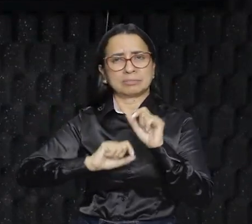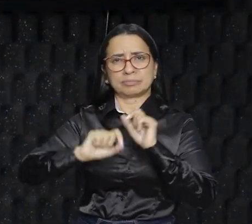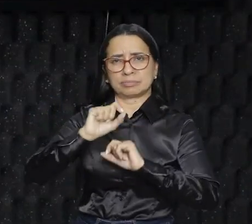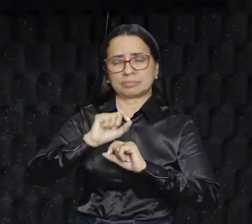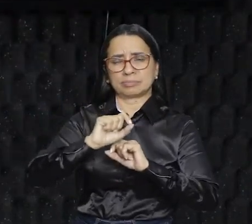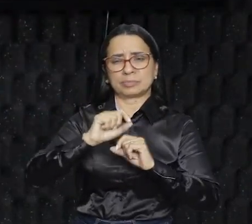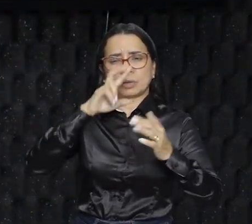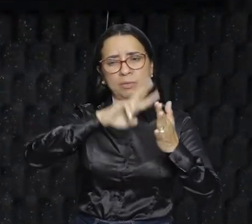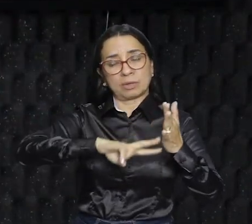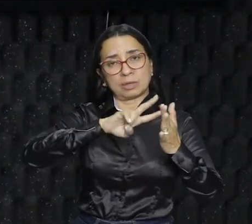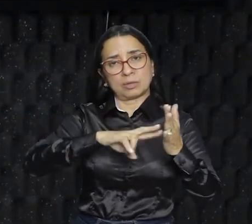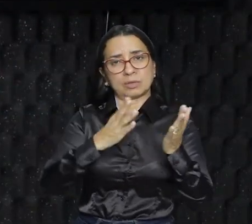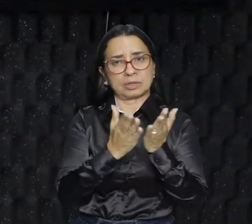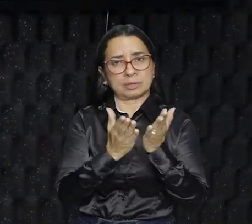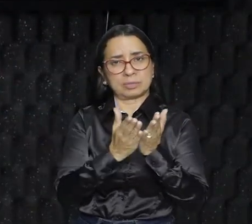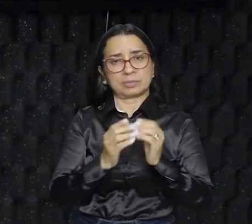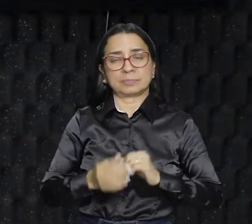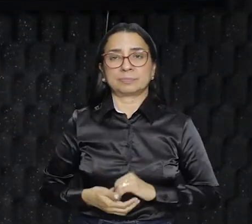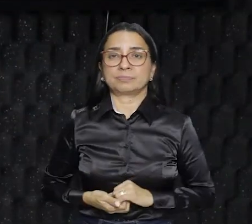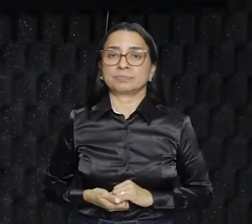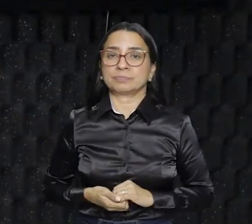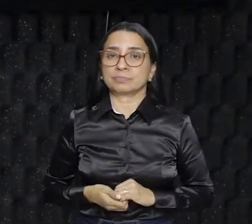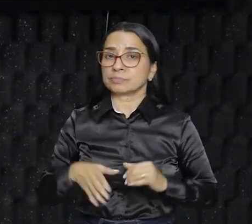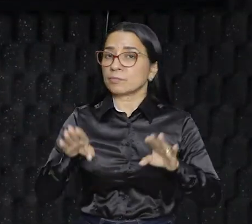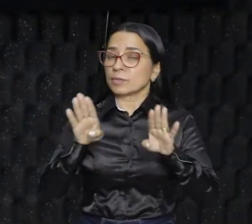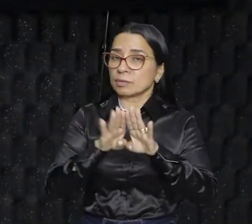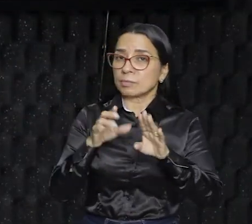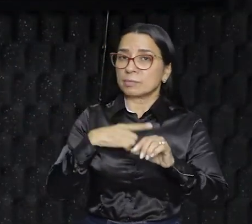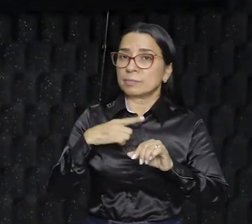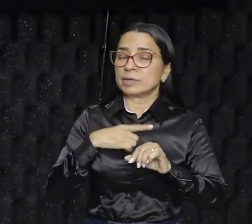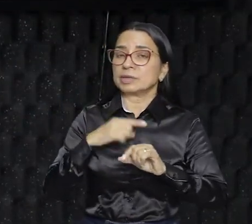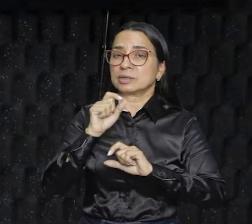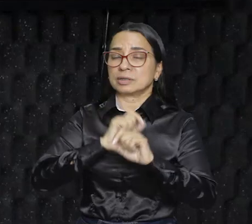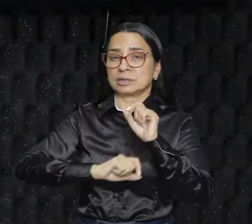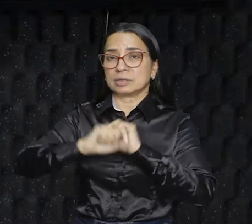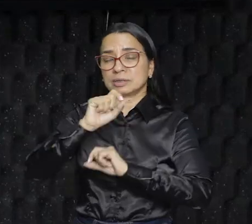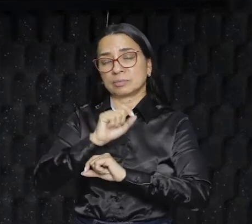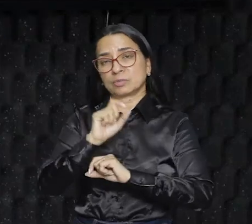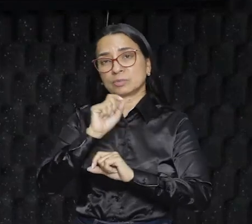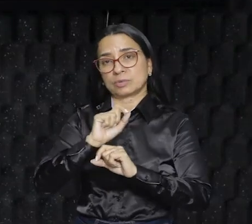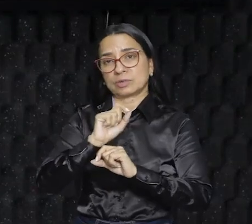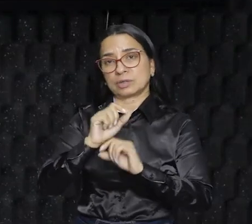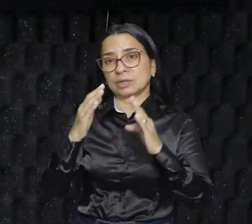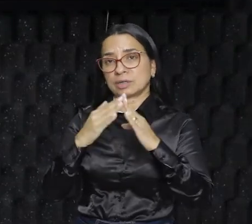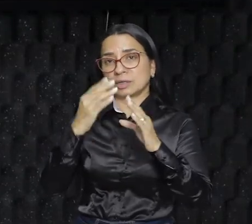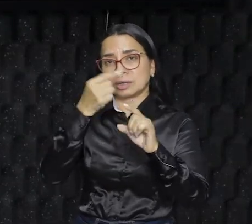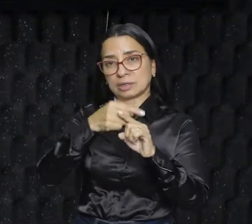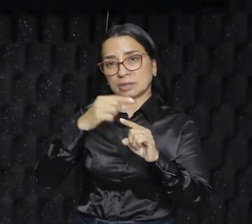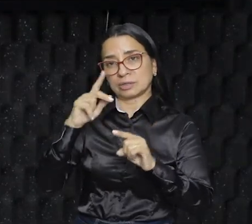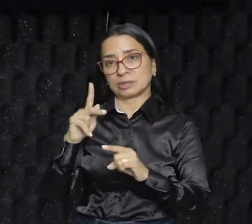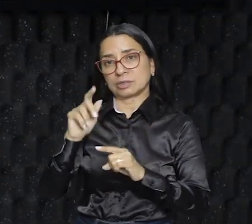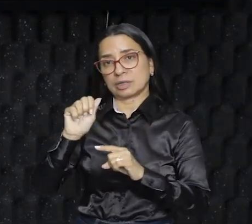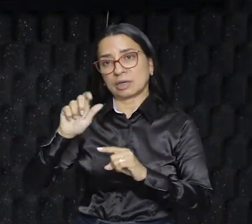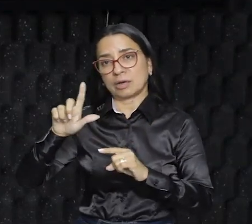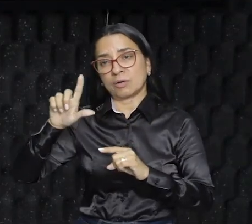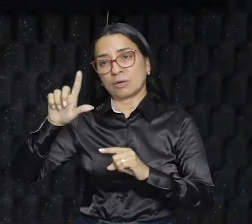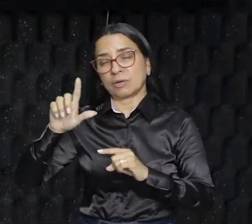mas teremos a Igreja de Calvino, que, como diria Max Weber, vai ser muito importante porque vai